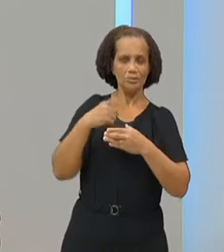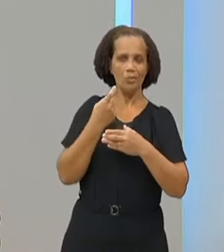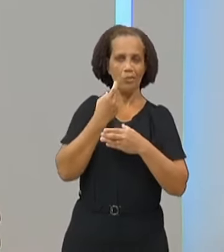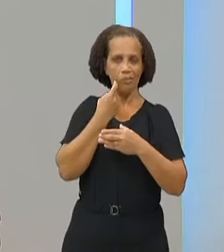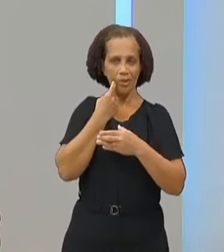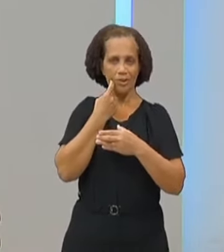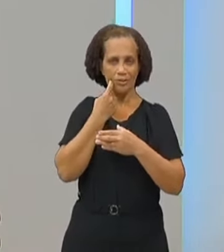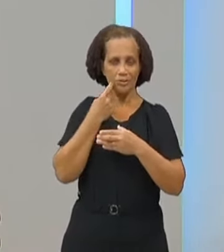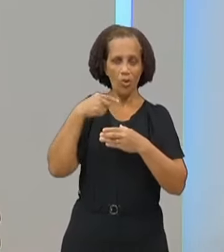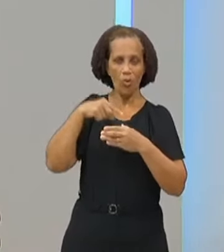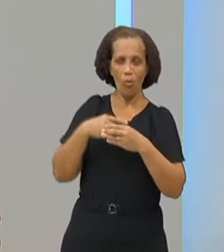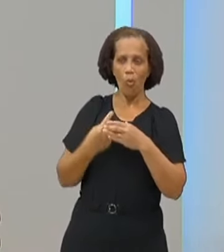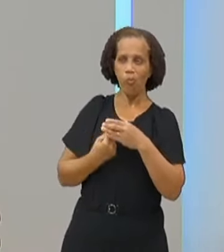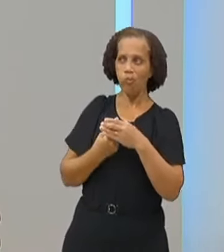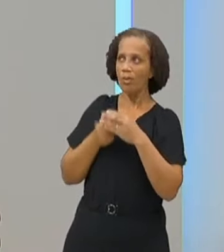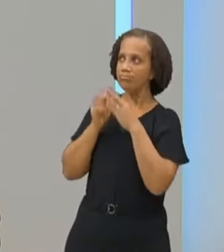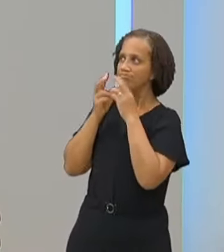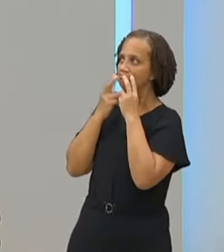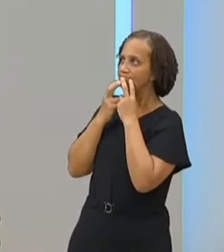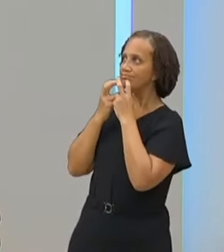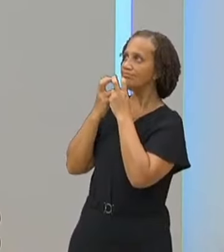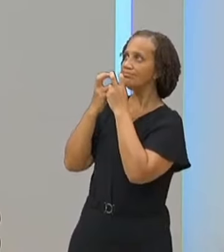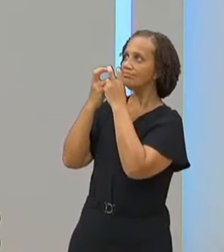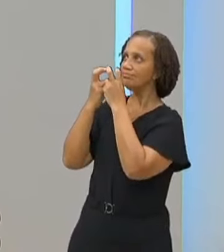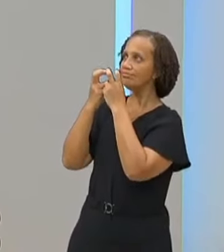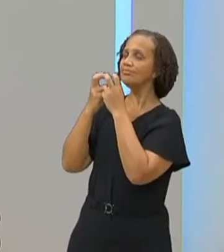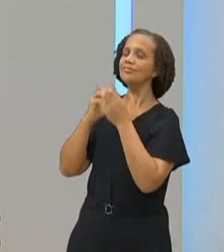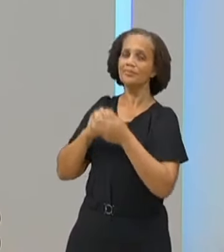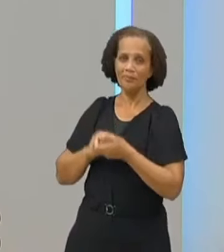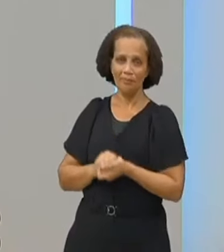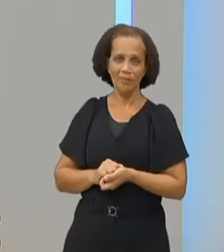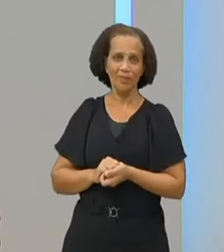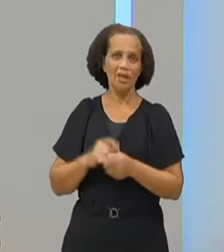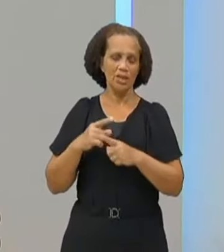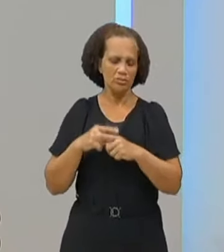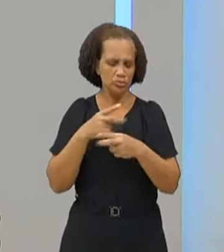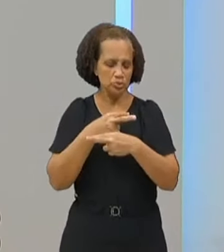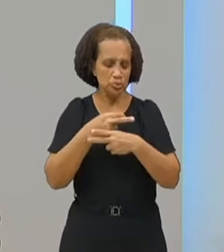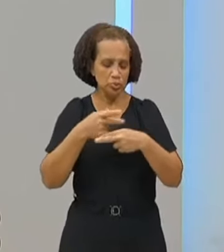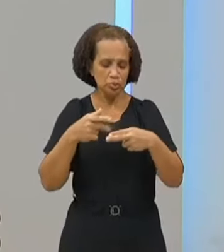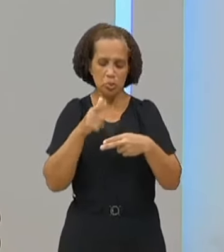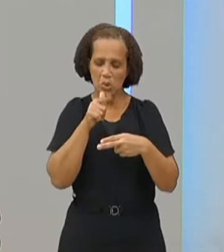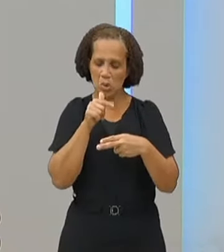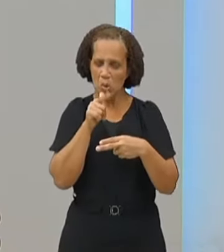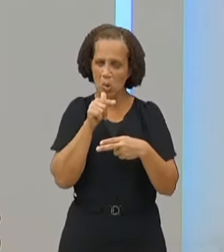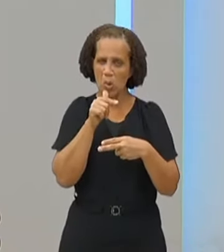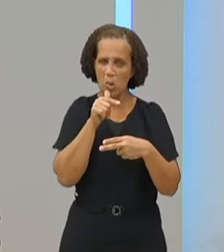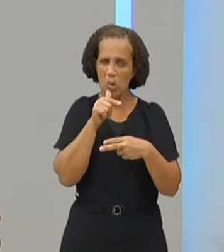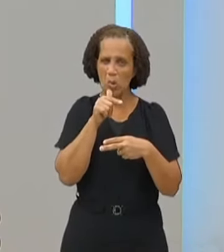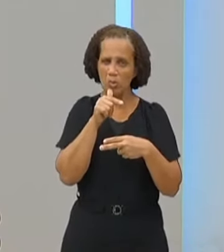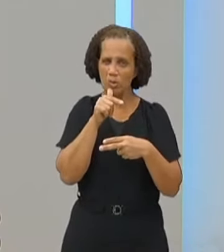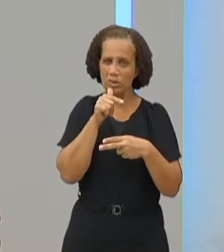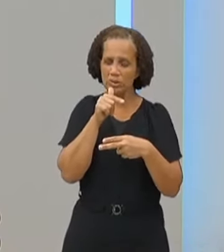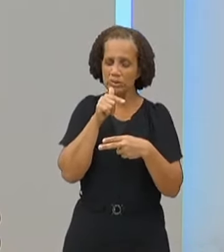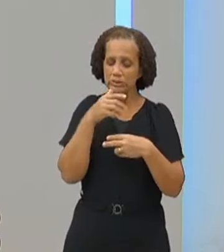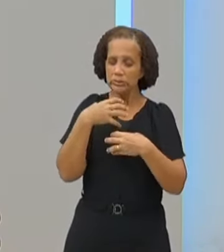Ele diz que algas e águas o cercavam. Ele se sentiu